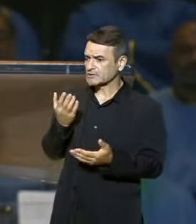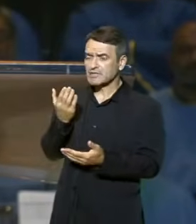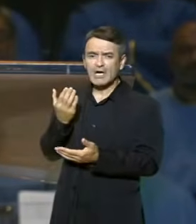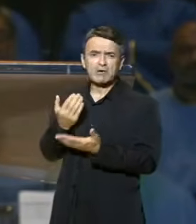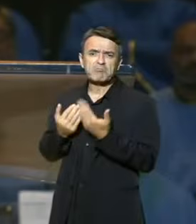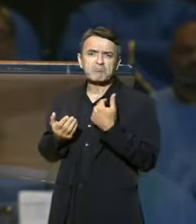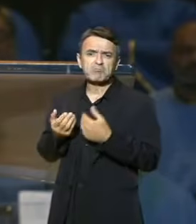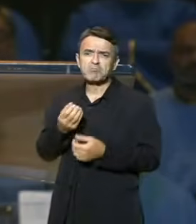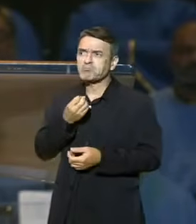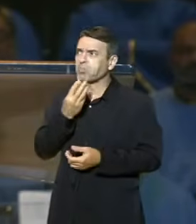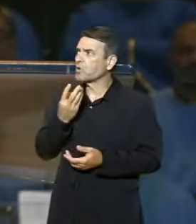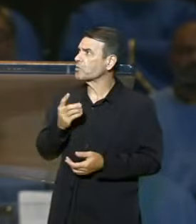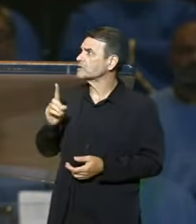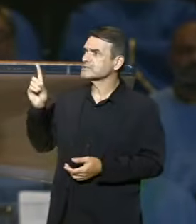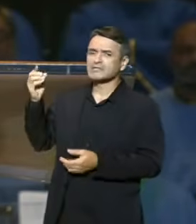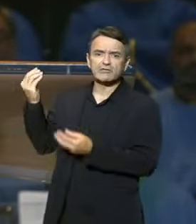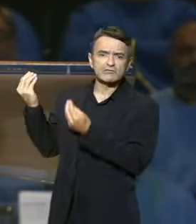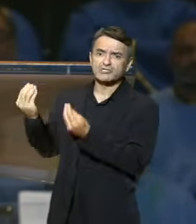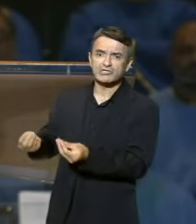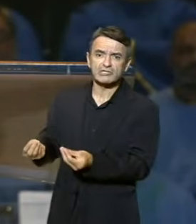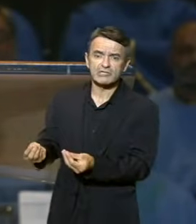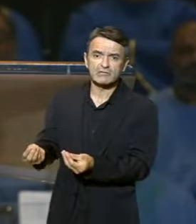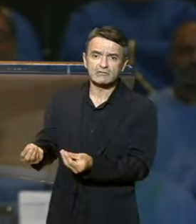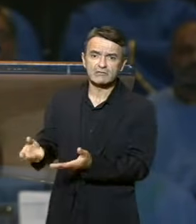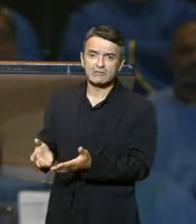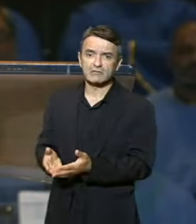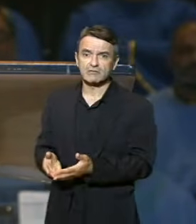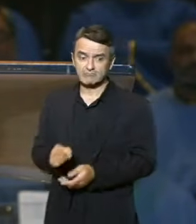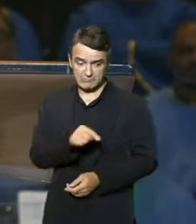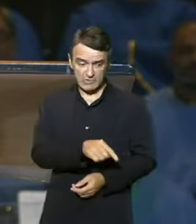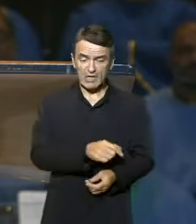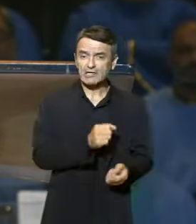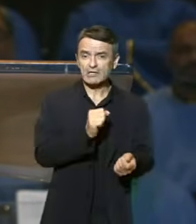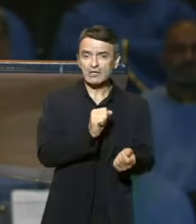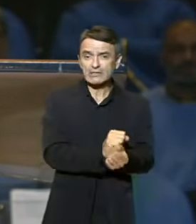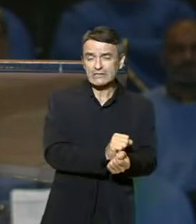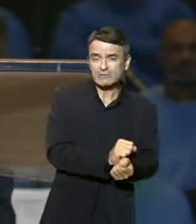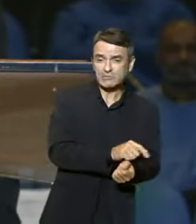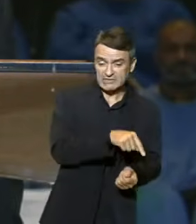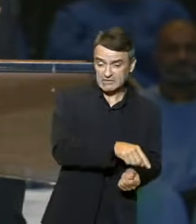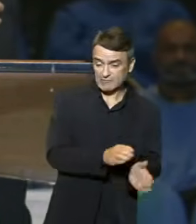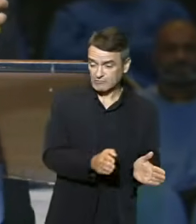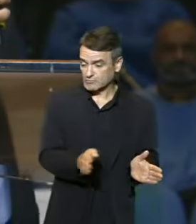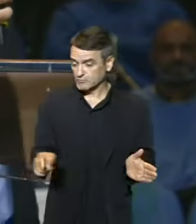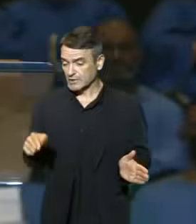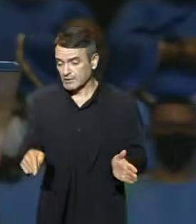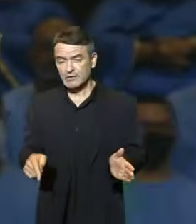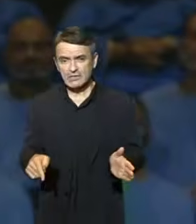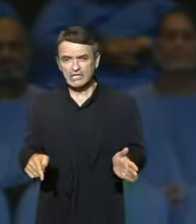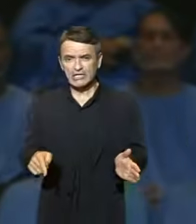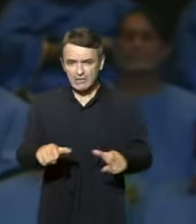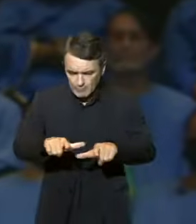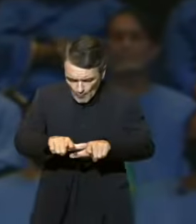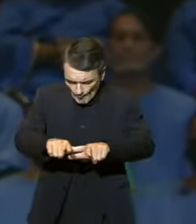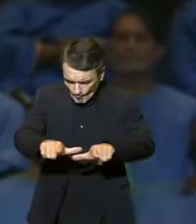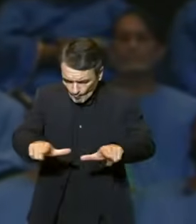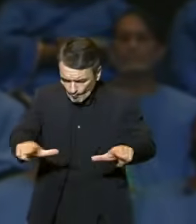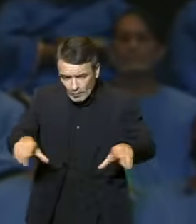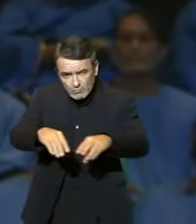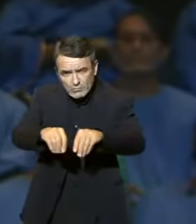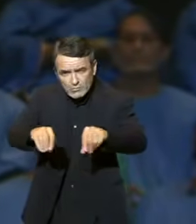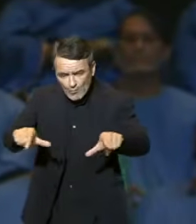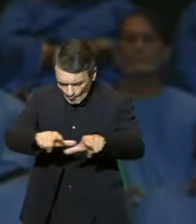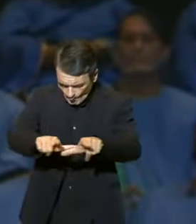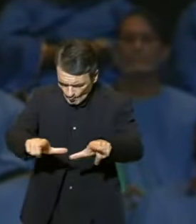e bênção de Deus e delícias de Deus era deserto, era ali tempo de limitações.